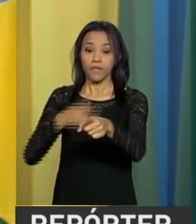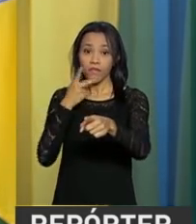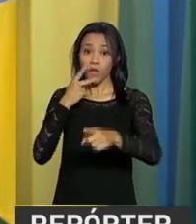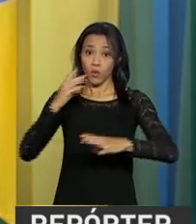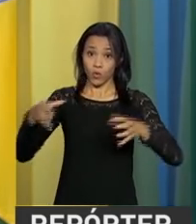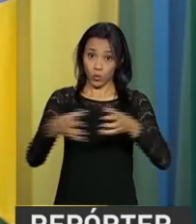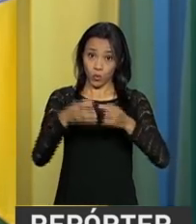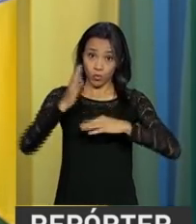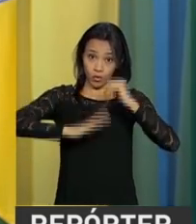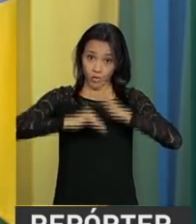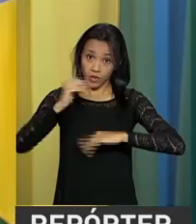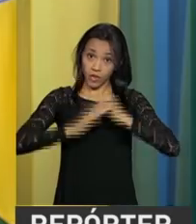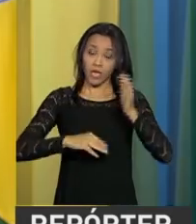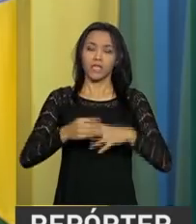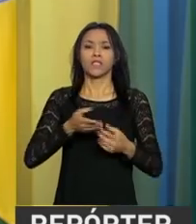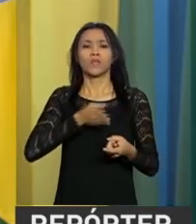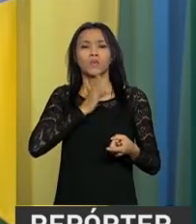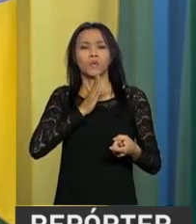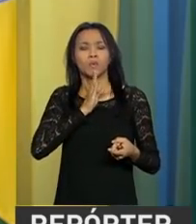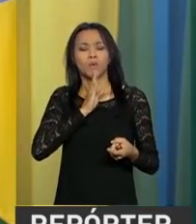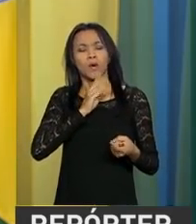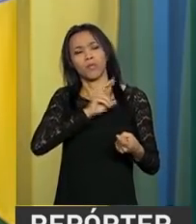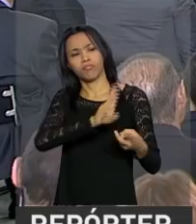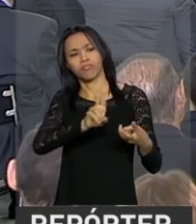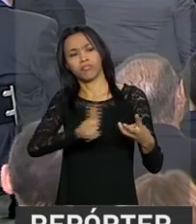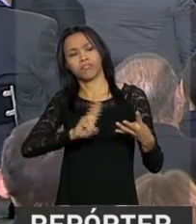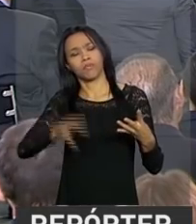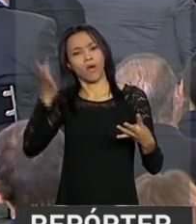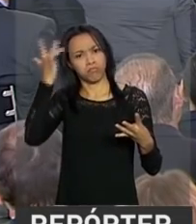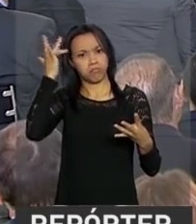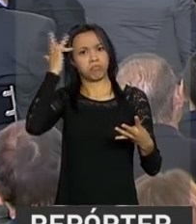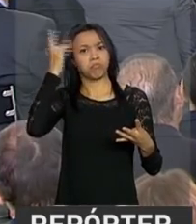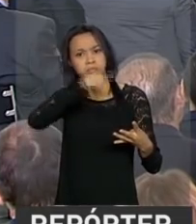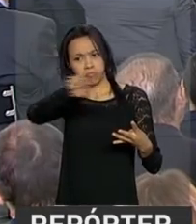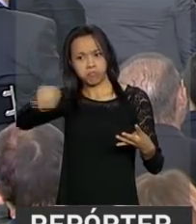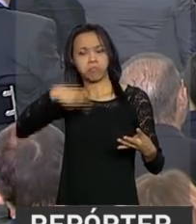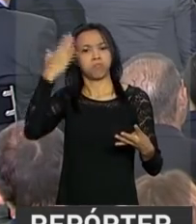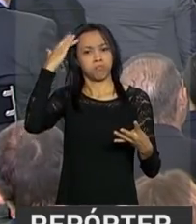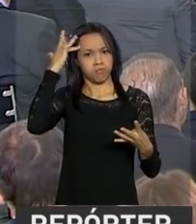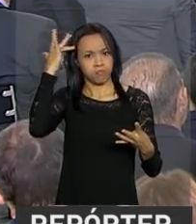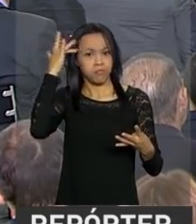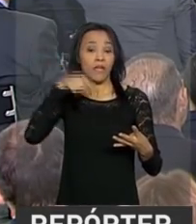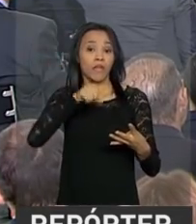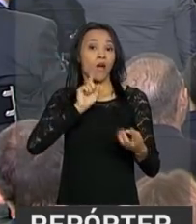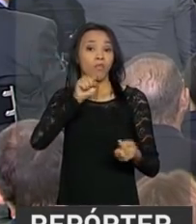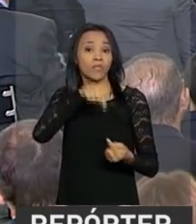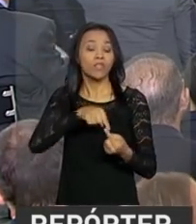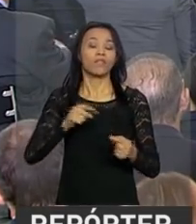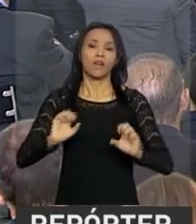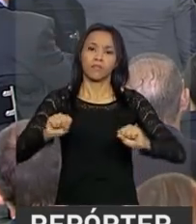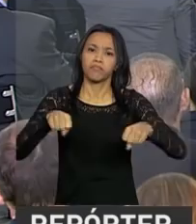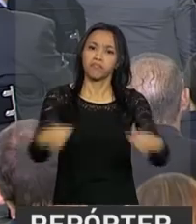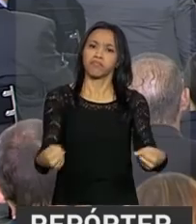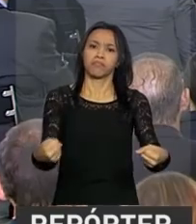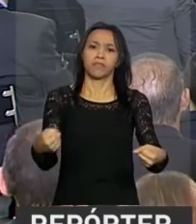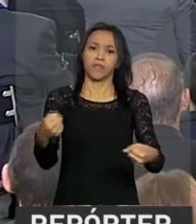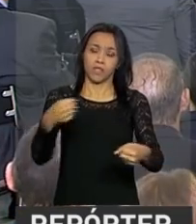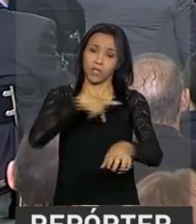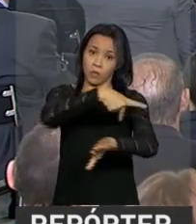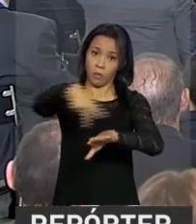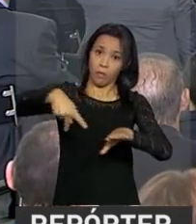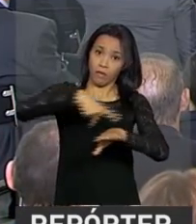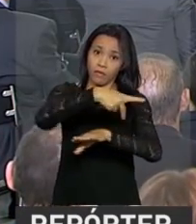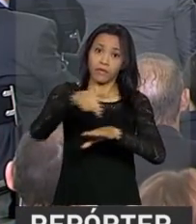por nomes reconhecidos e que os novos integrantes vêm contribuir com o processo de consolidação de um Estado que, segundo